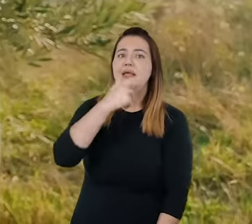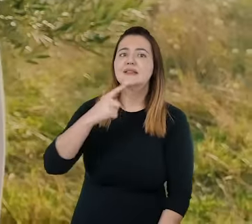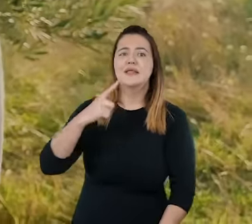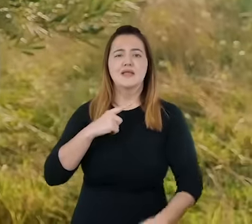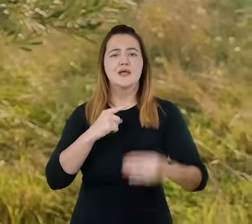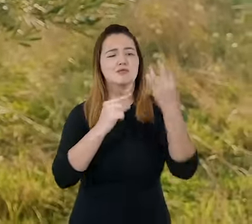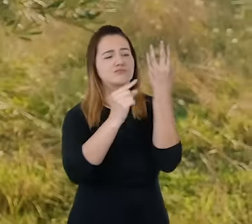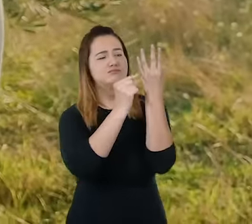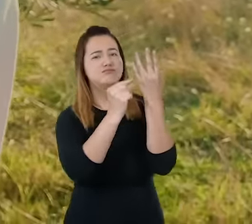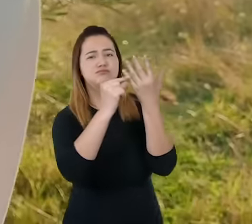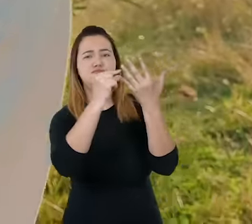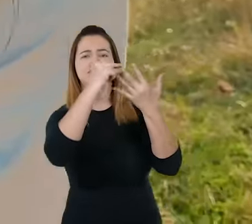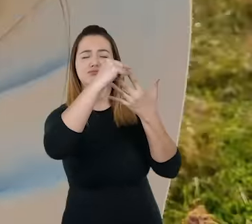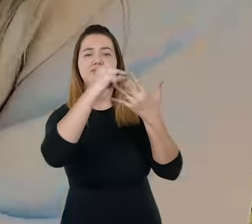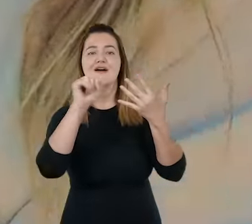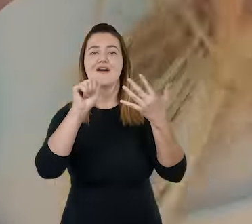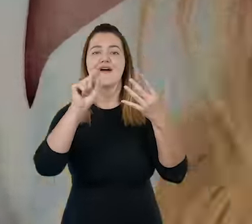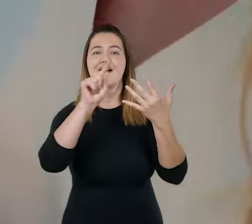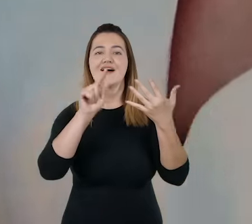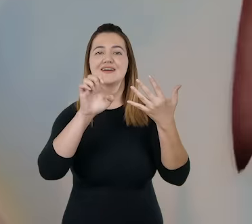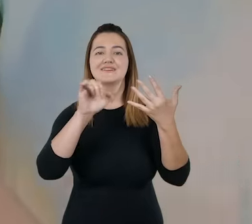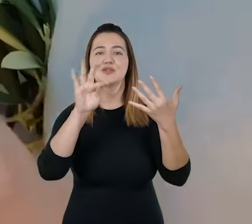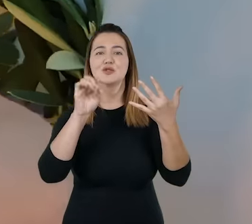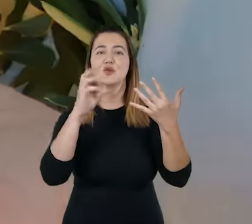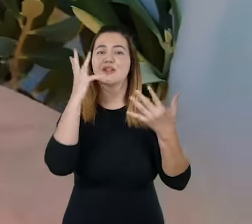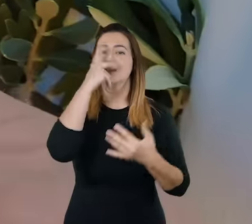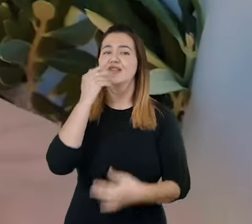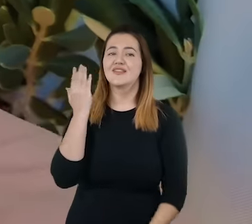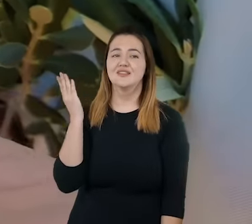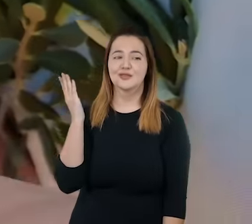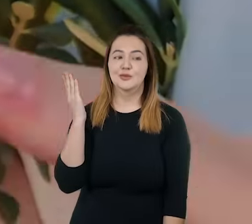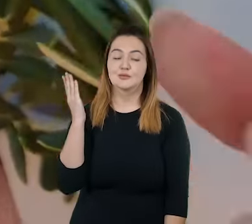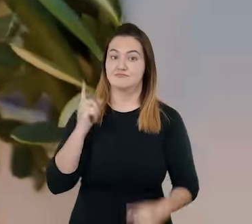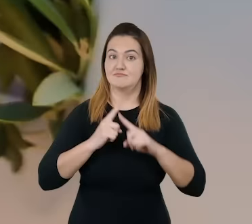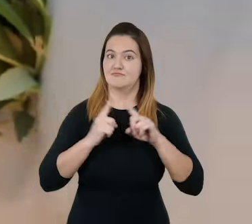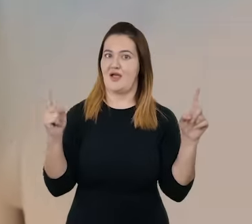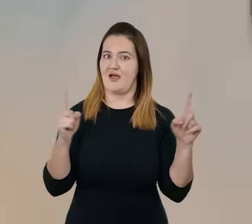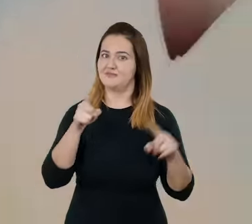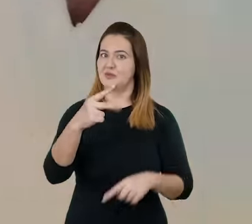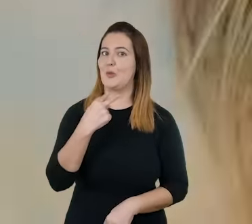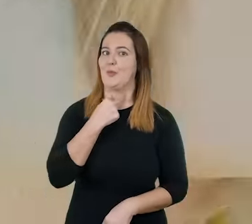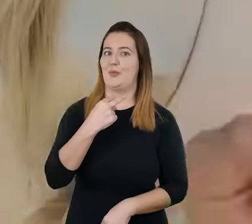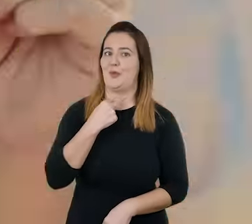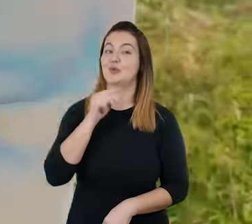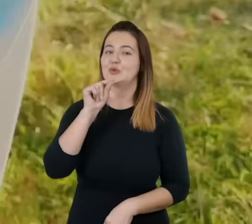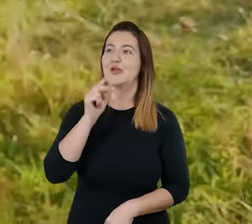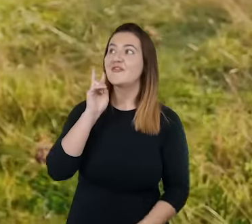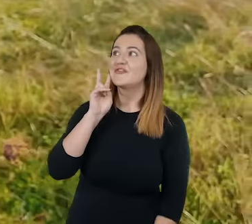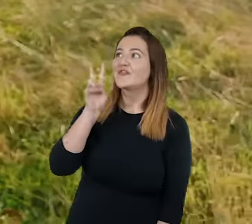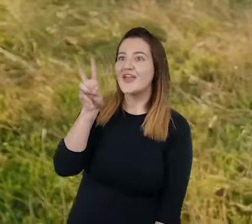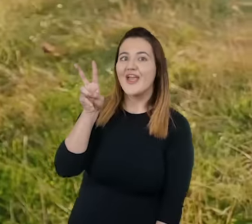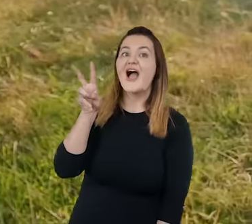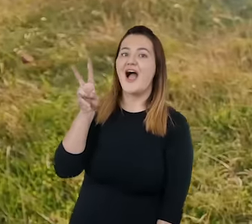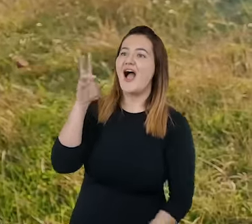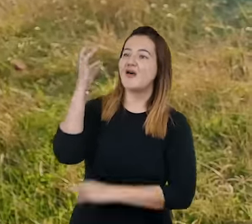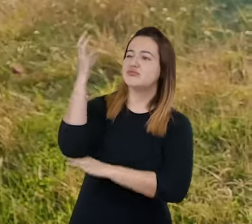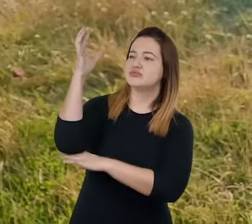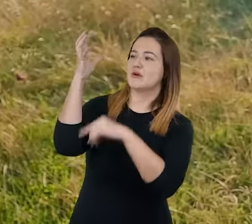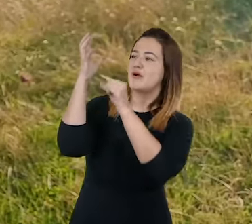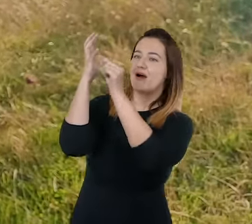super carregadas de azeitonas. Vejam que lindo! Mas não se engane, quando você ver uma oliveira